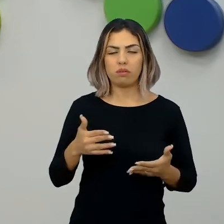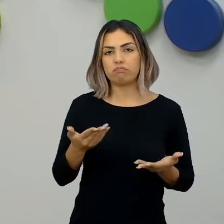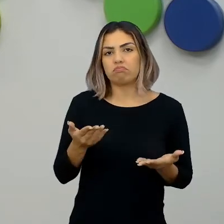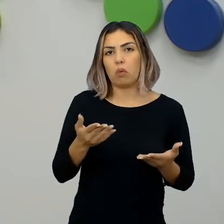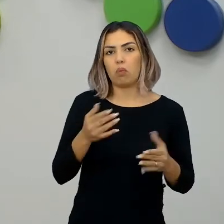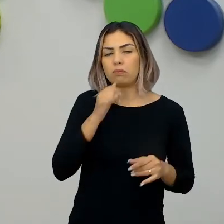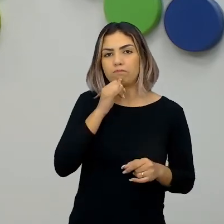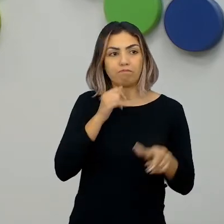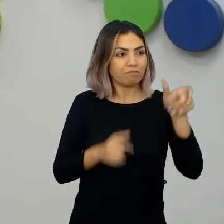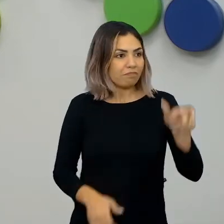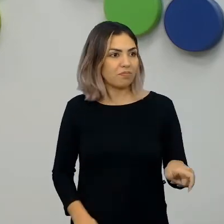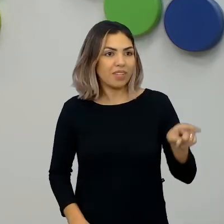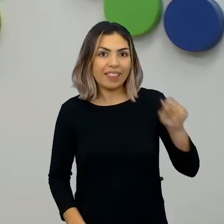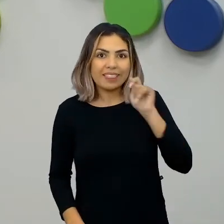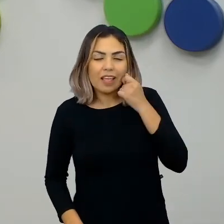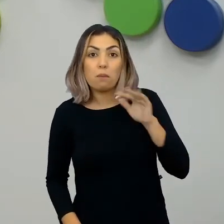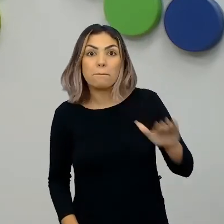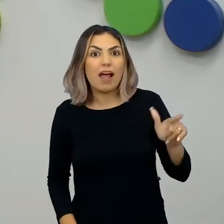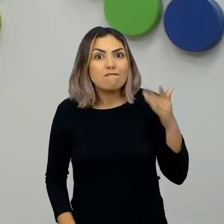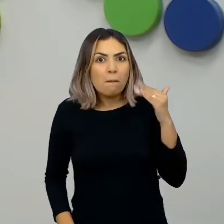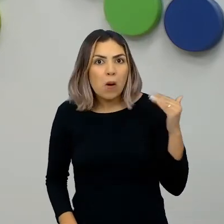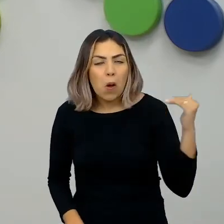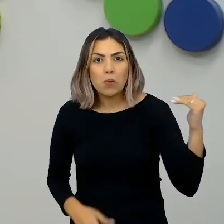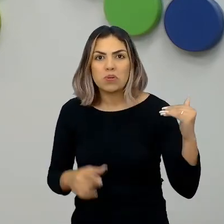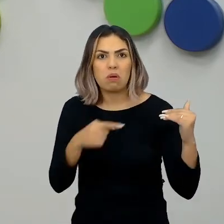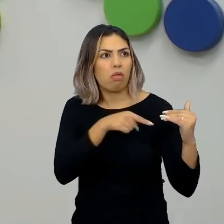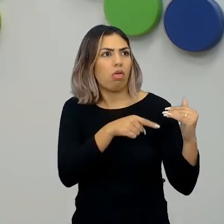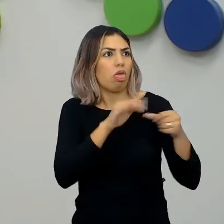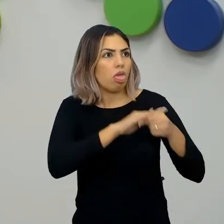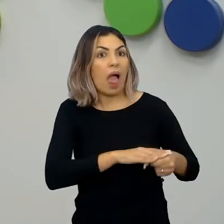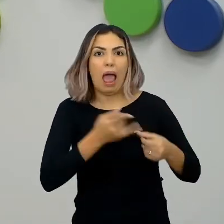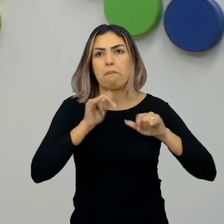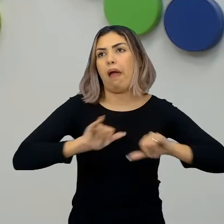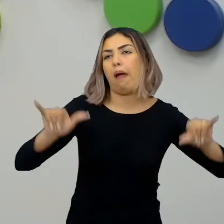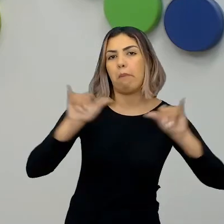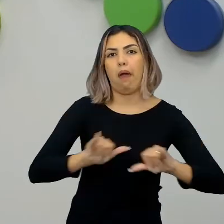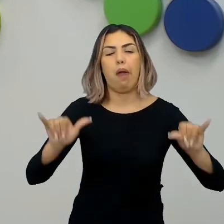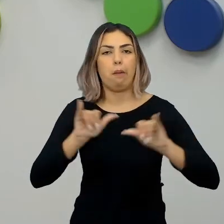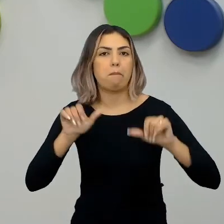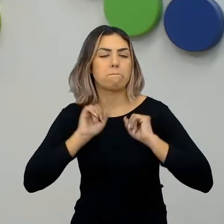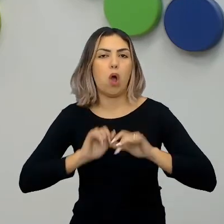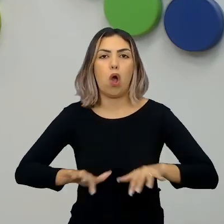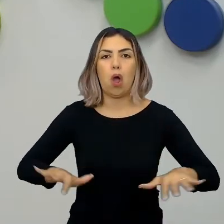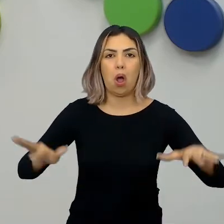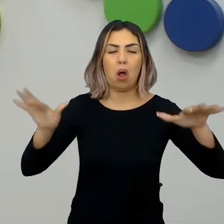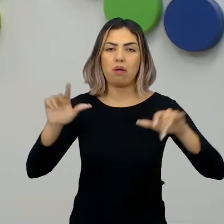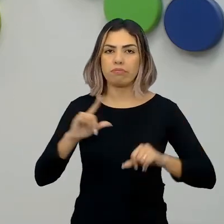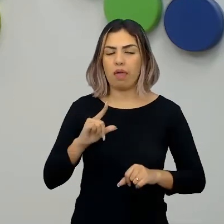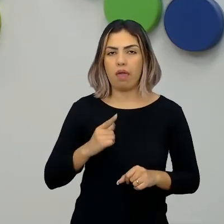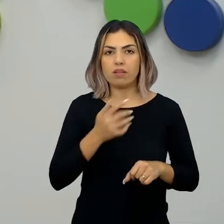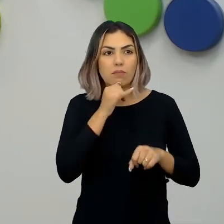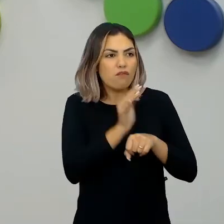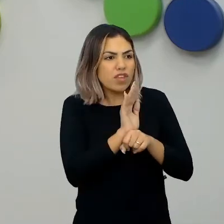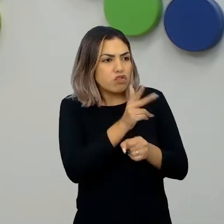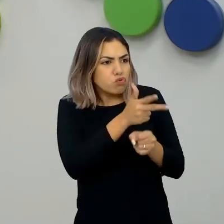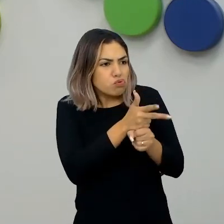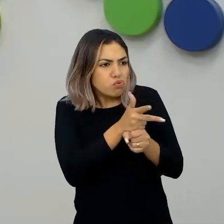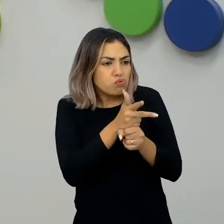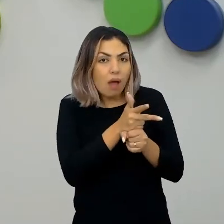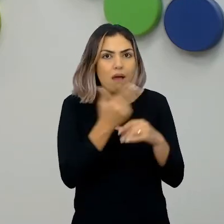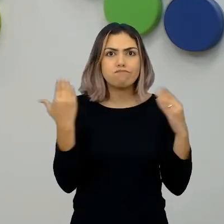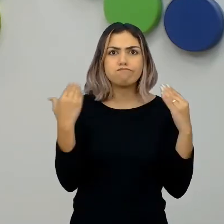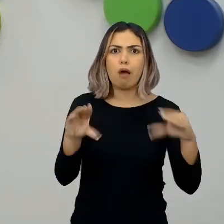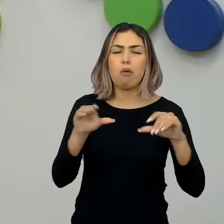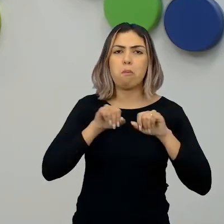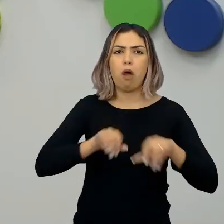quando se filma, né? Porque hoje nós temos a tecnologia a nosso favor, então viraliza um vídeo, uma imagem,